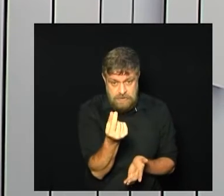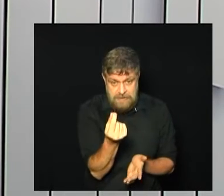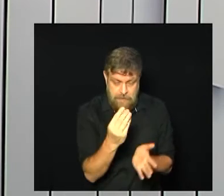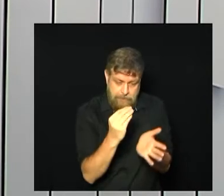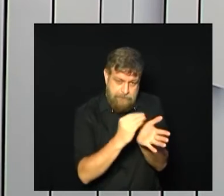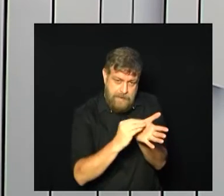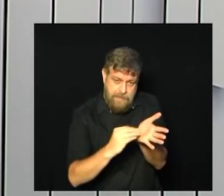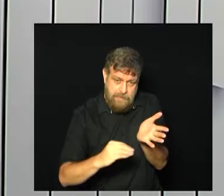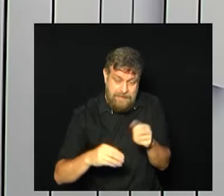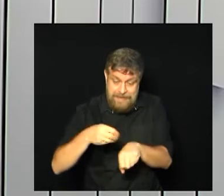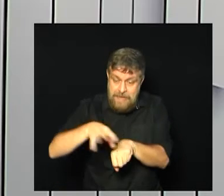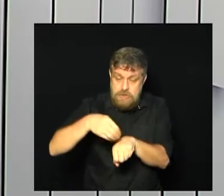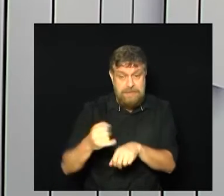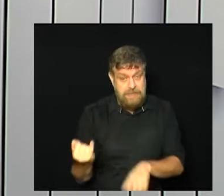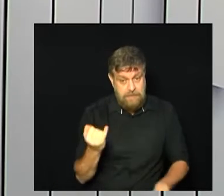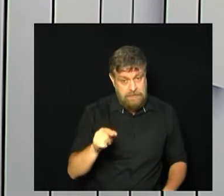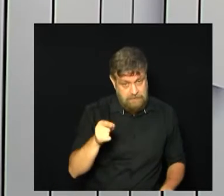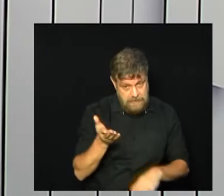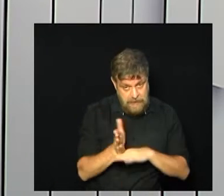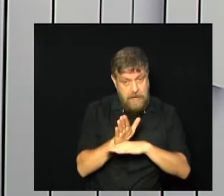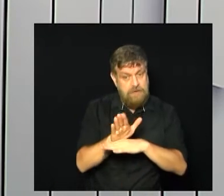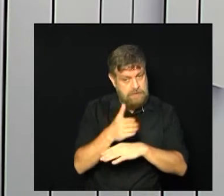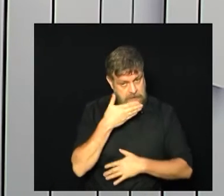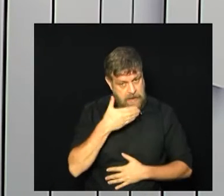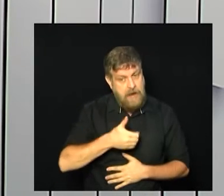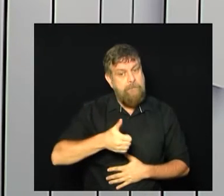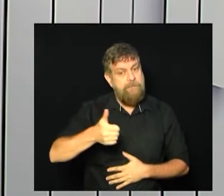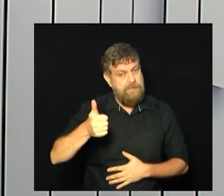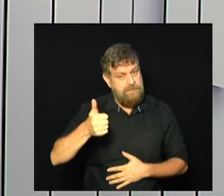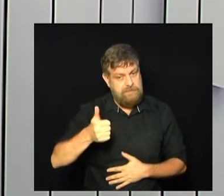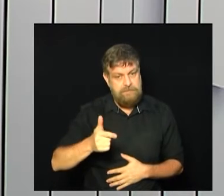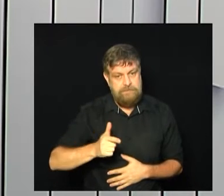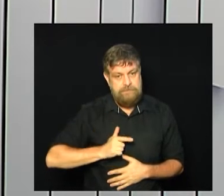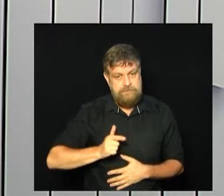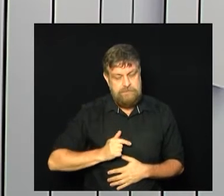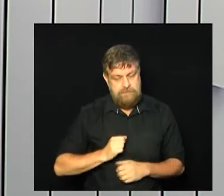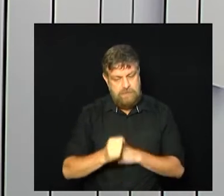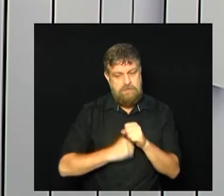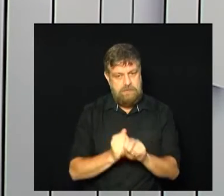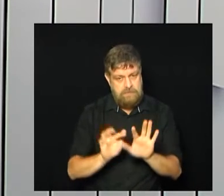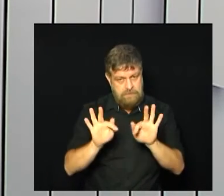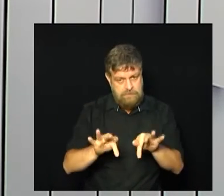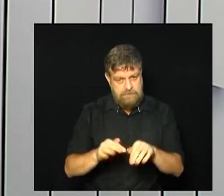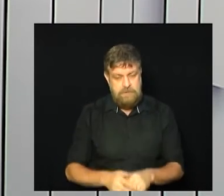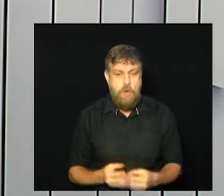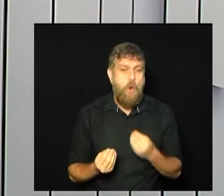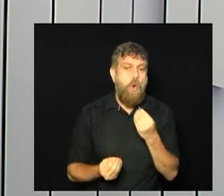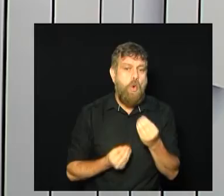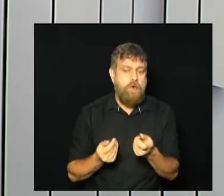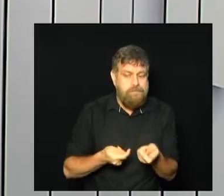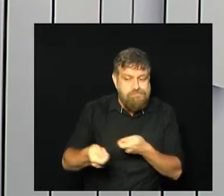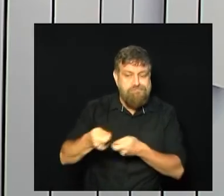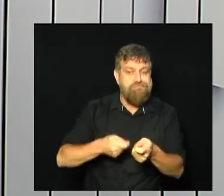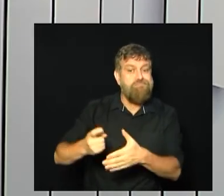Lápis tem dicas importantes para ajudar a melhorar a situação neste fim de ano. Como